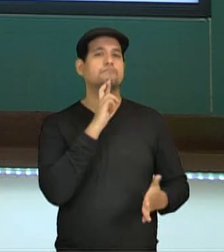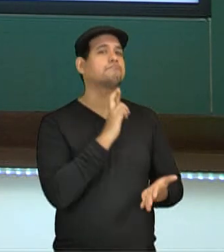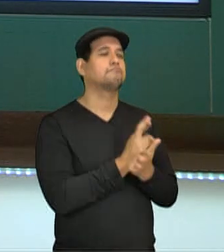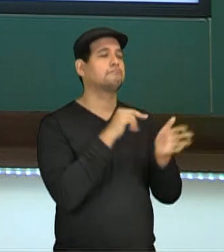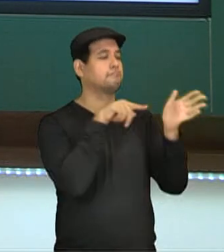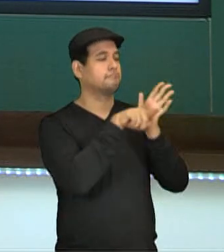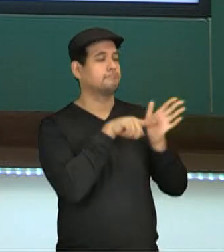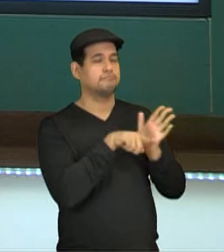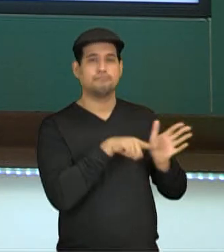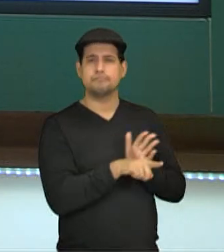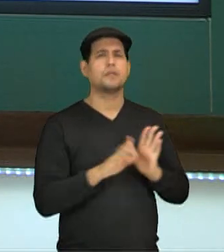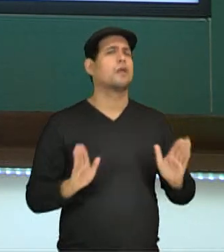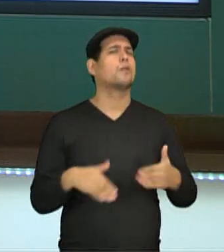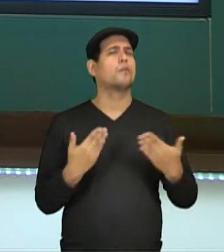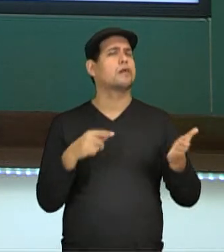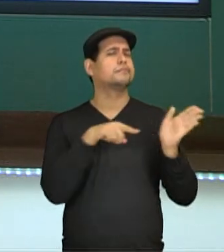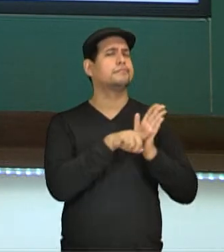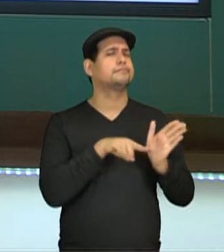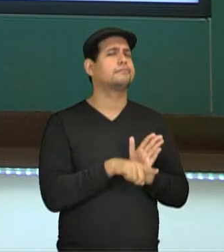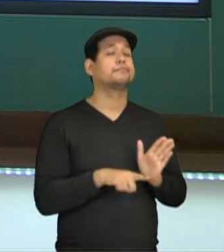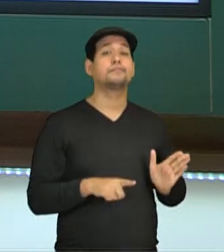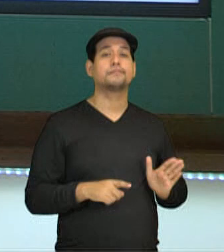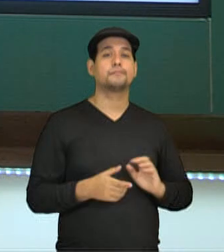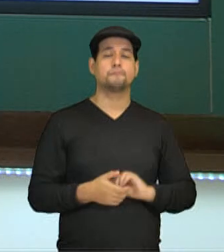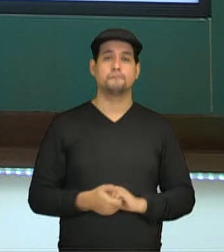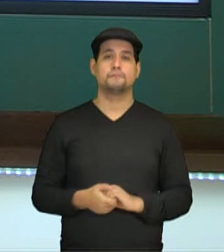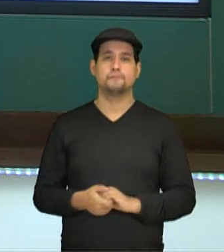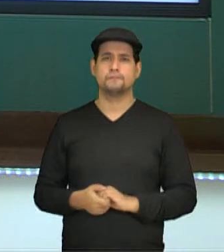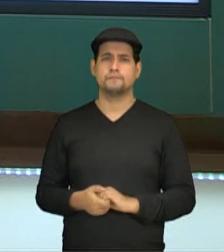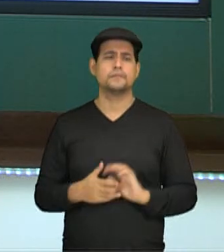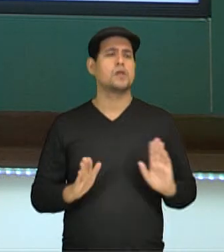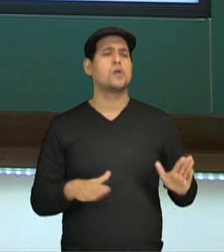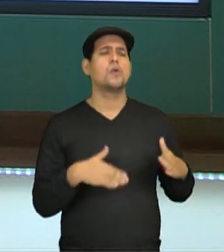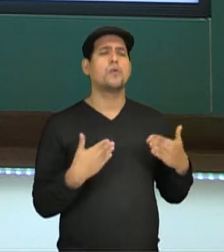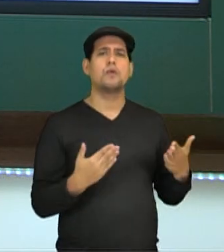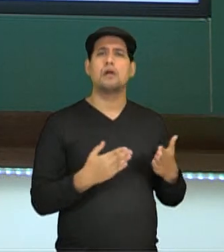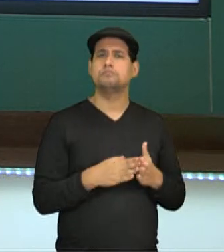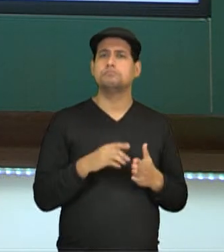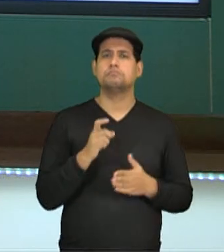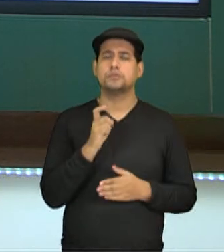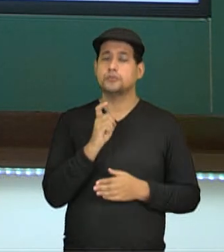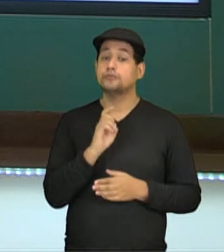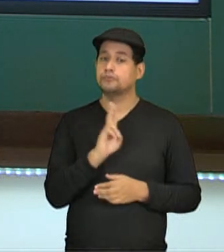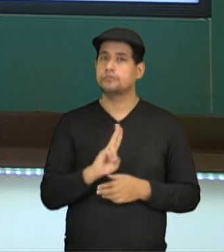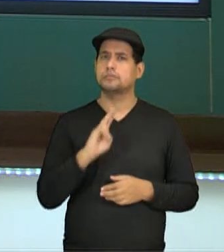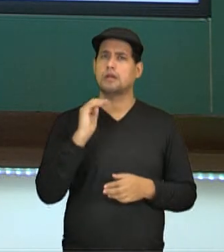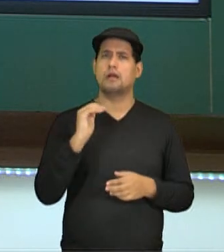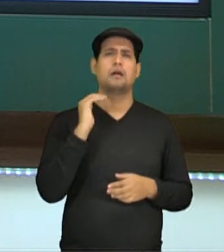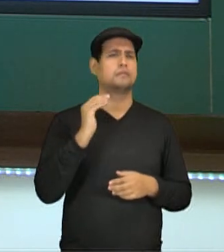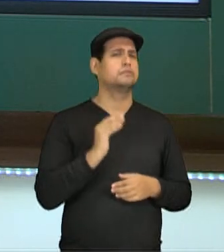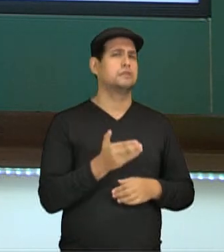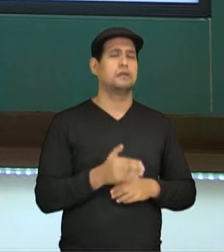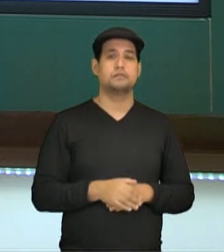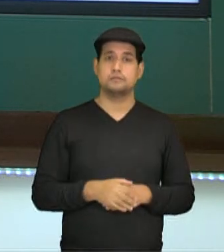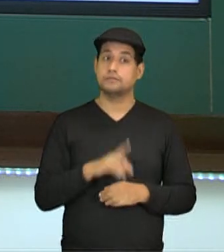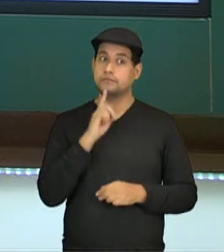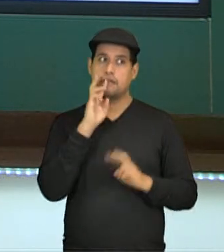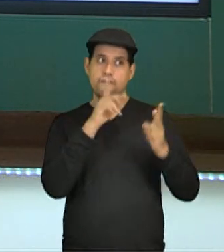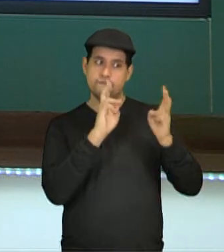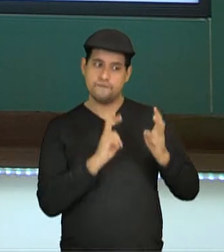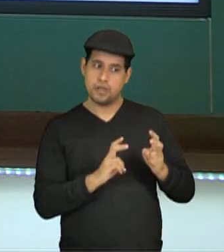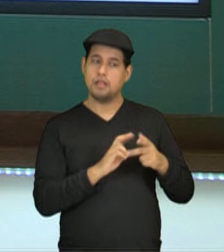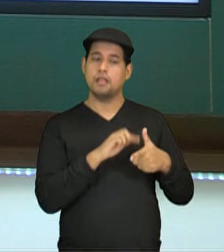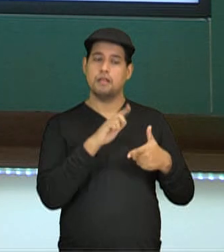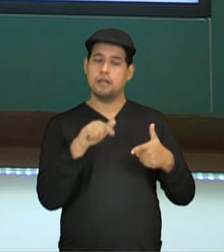essas perguntas aqui. Quais são as perguntas? Primeira, qual foi a temperatura mais alta do dia? Então, você vai olhar o gráfico